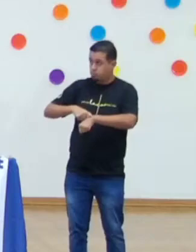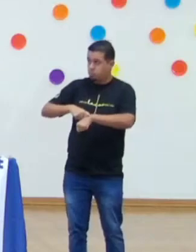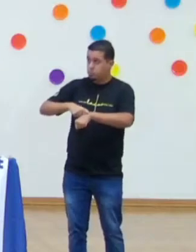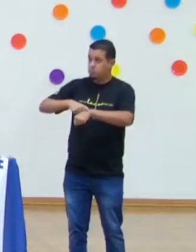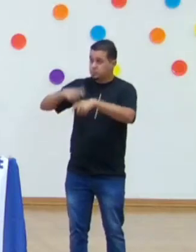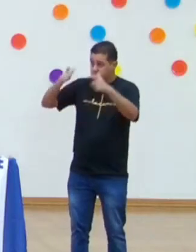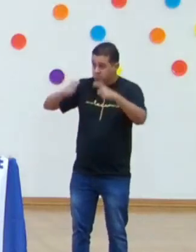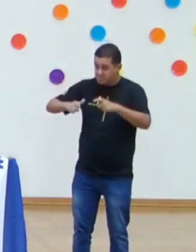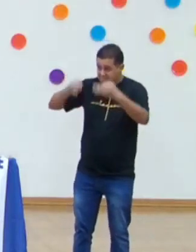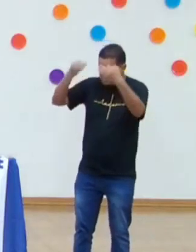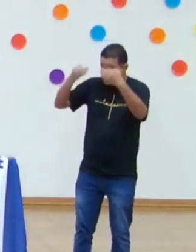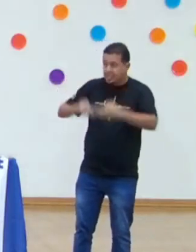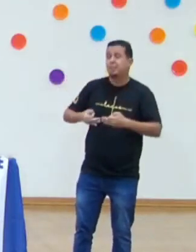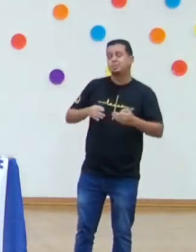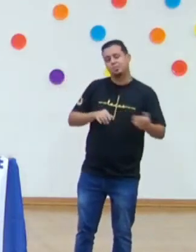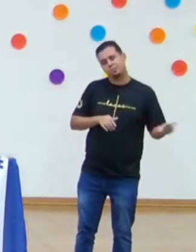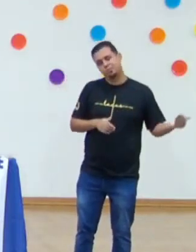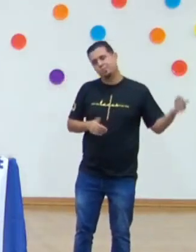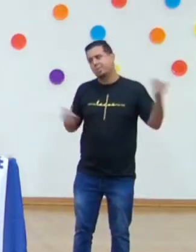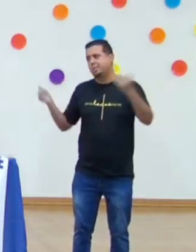te